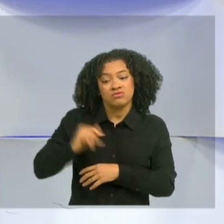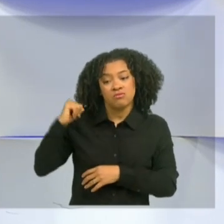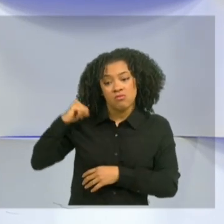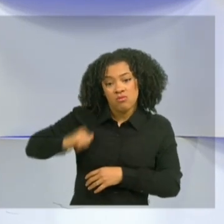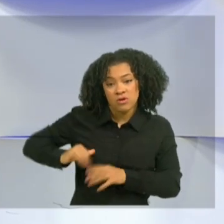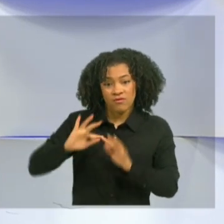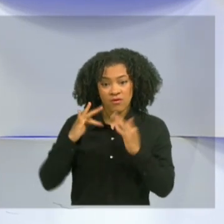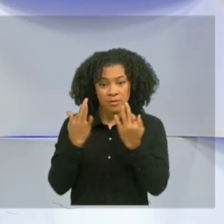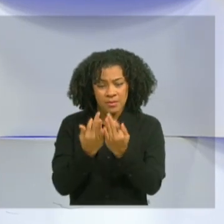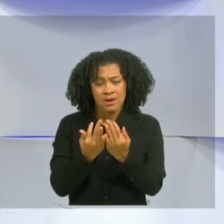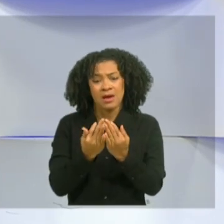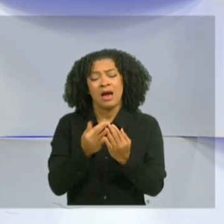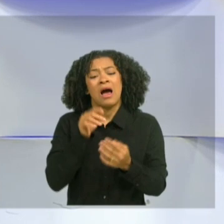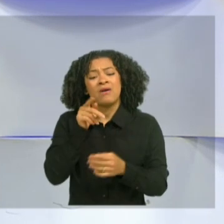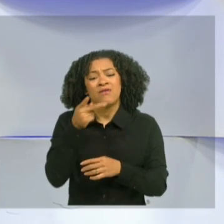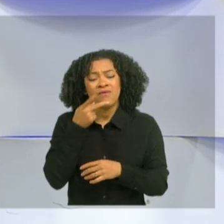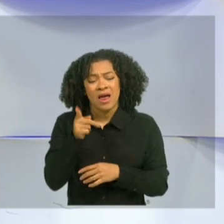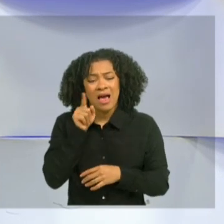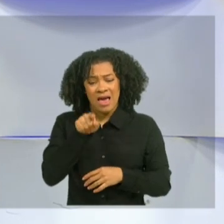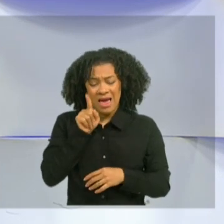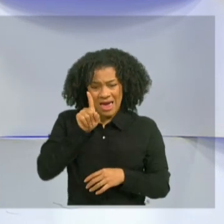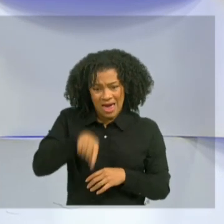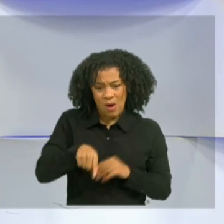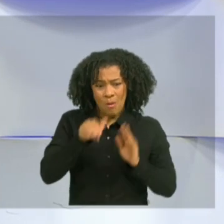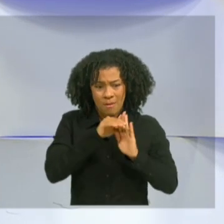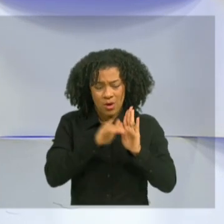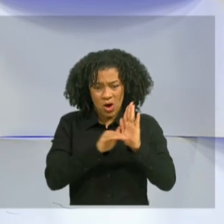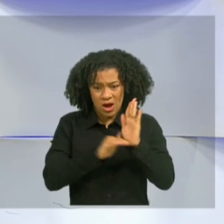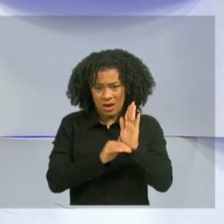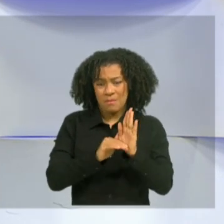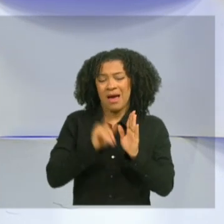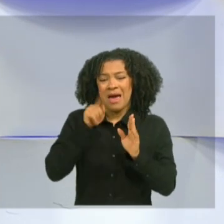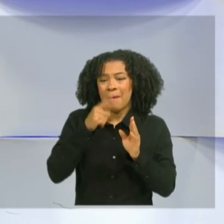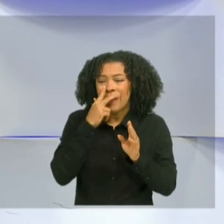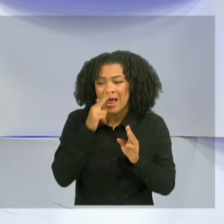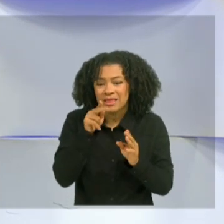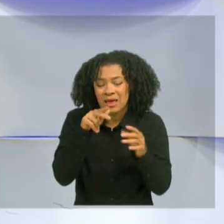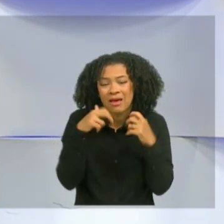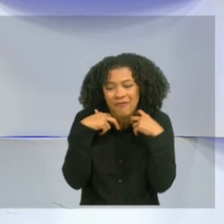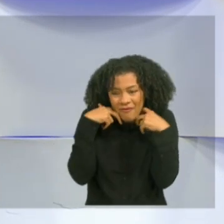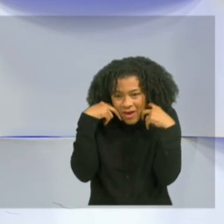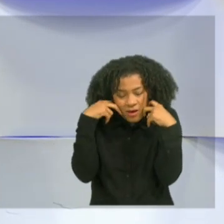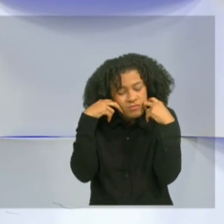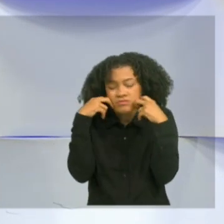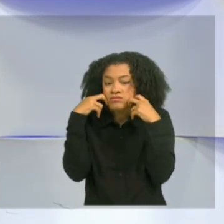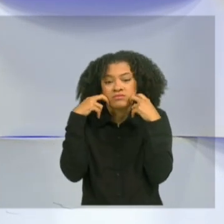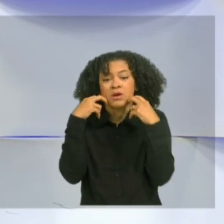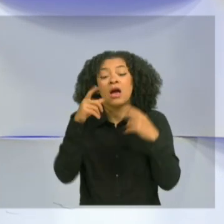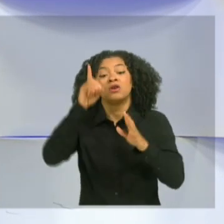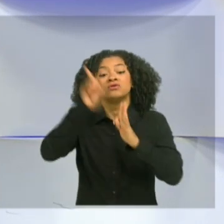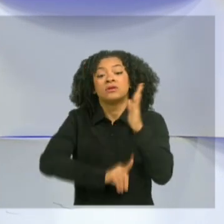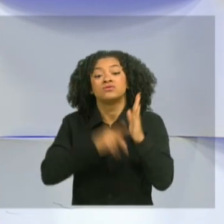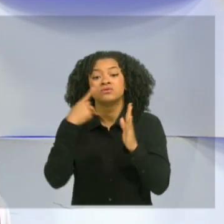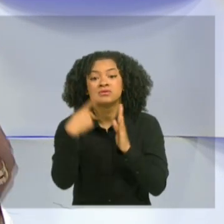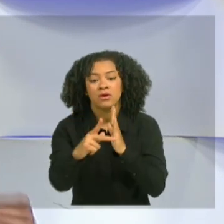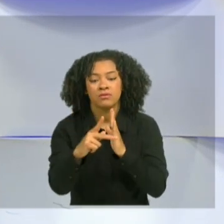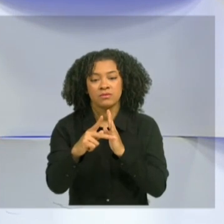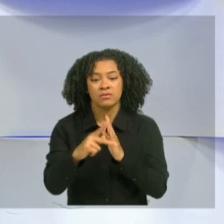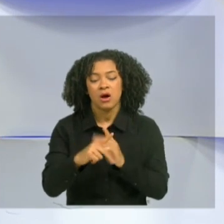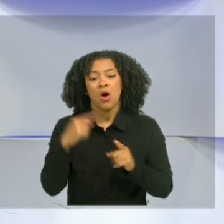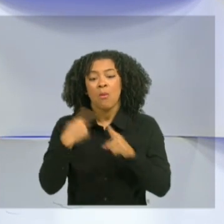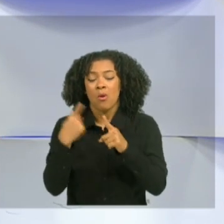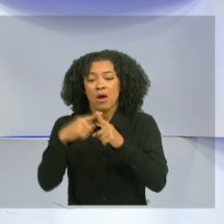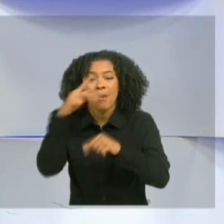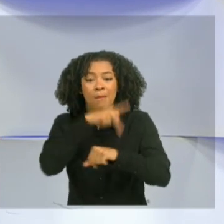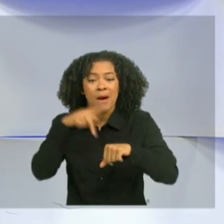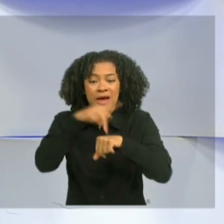como para constranger as famílias Esse é um direito seu porque em um país que foi edificado com processo da escravidão de uma desigualdade